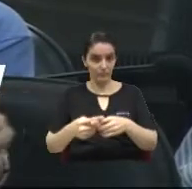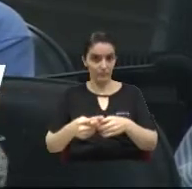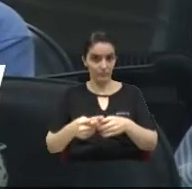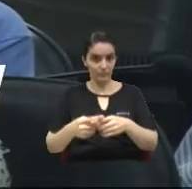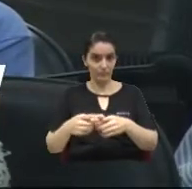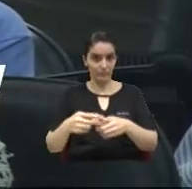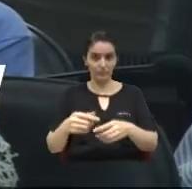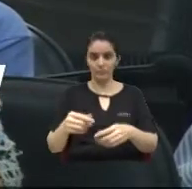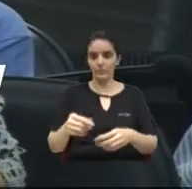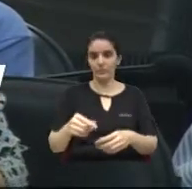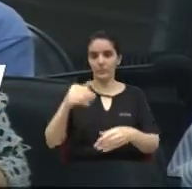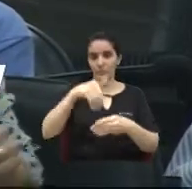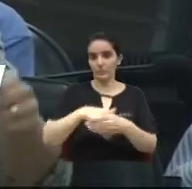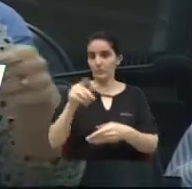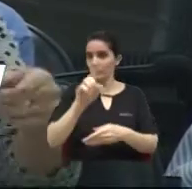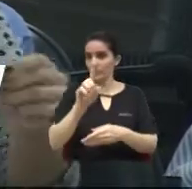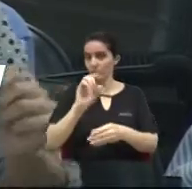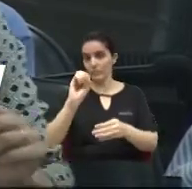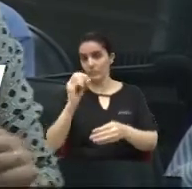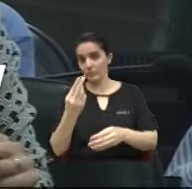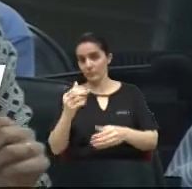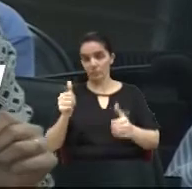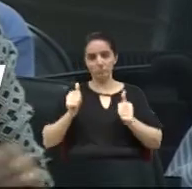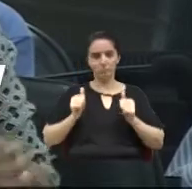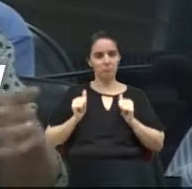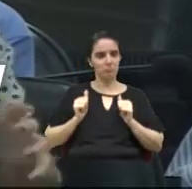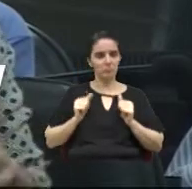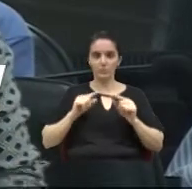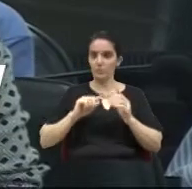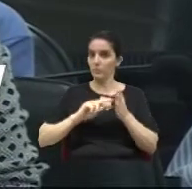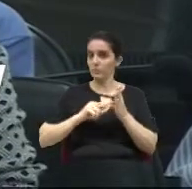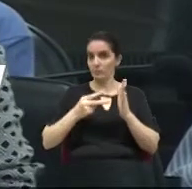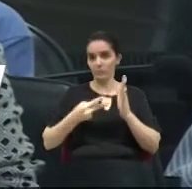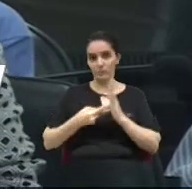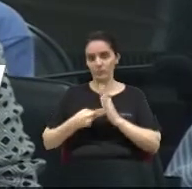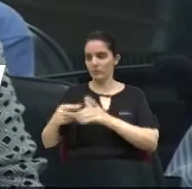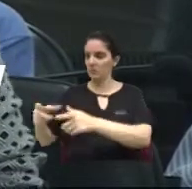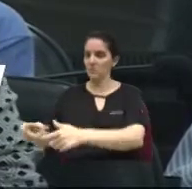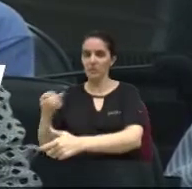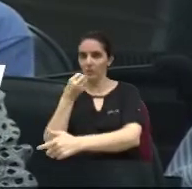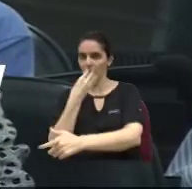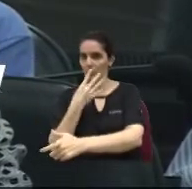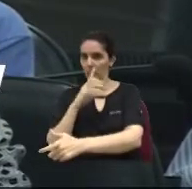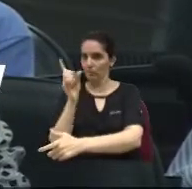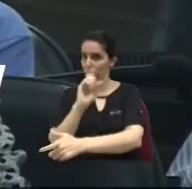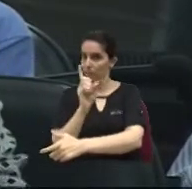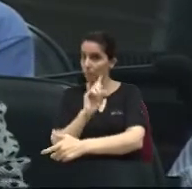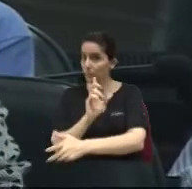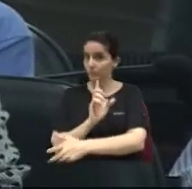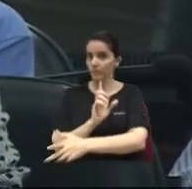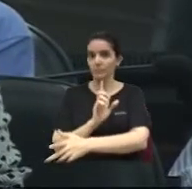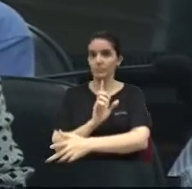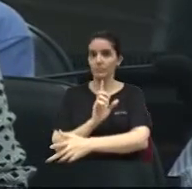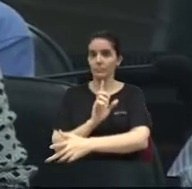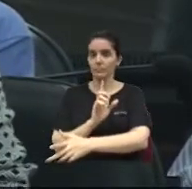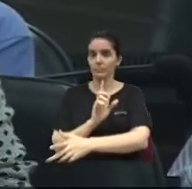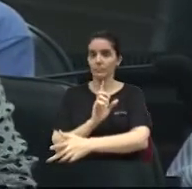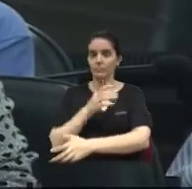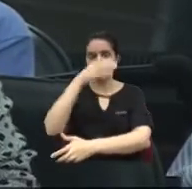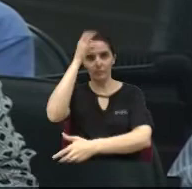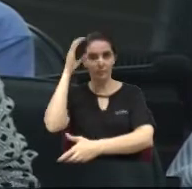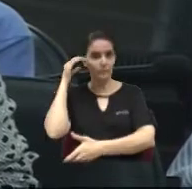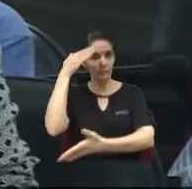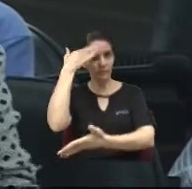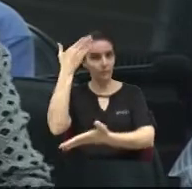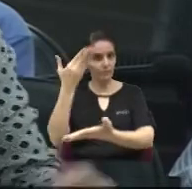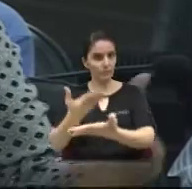não significa que nós concordamos com aquele local e com a forma que isso tem acontecido. Acredito